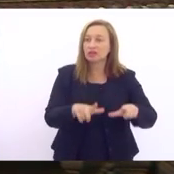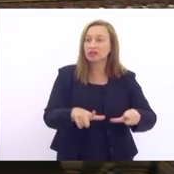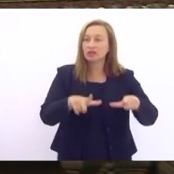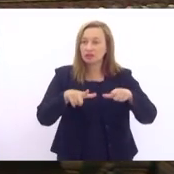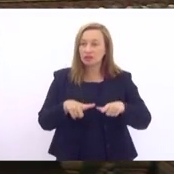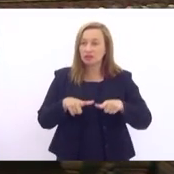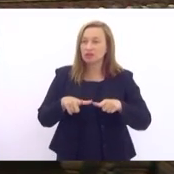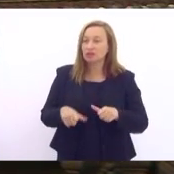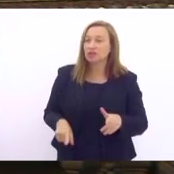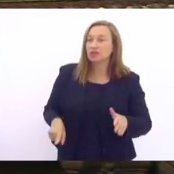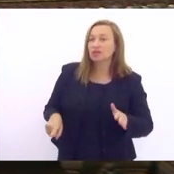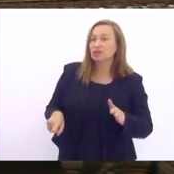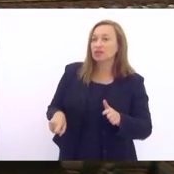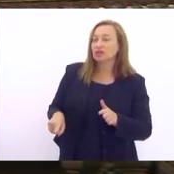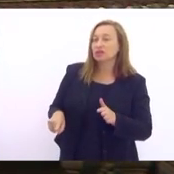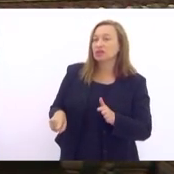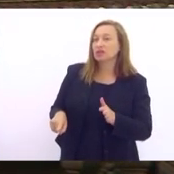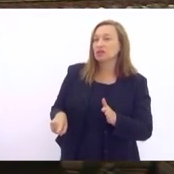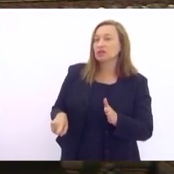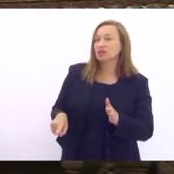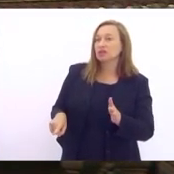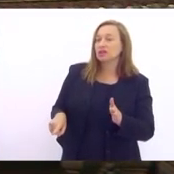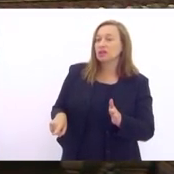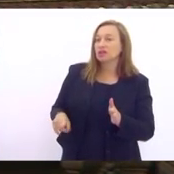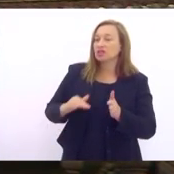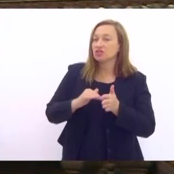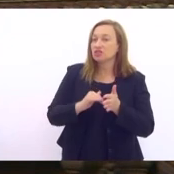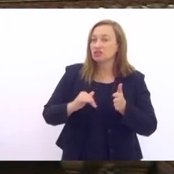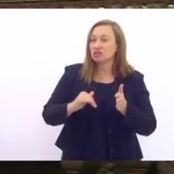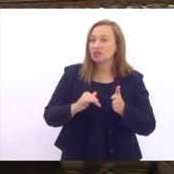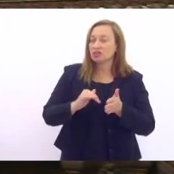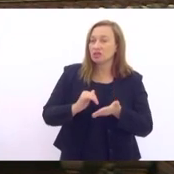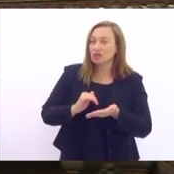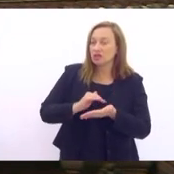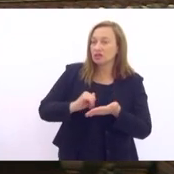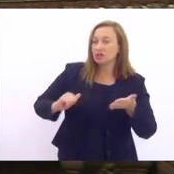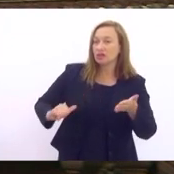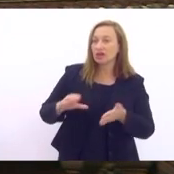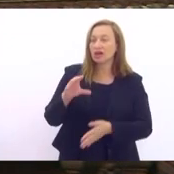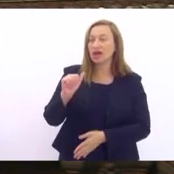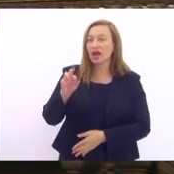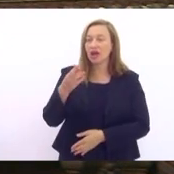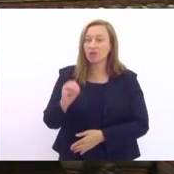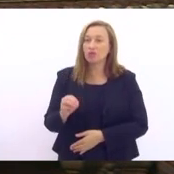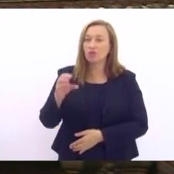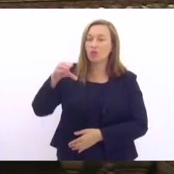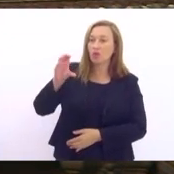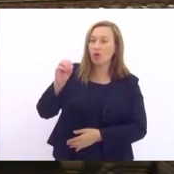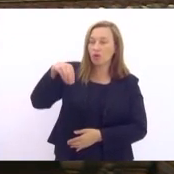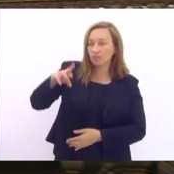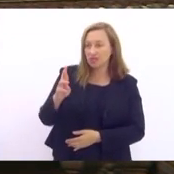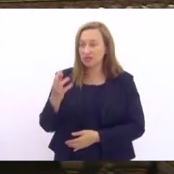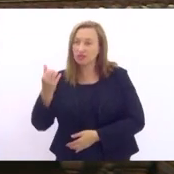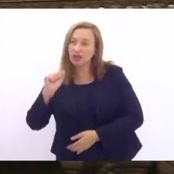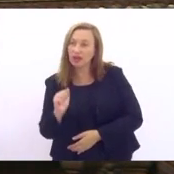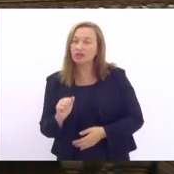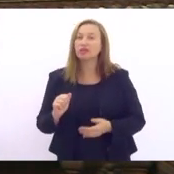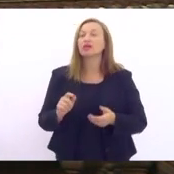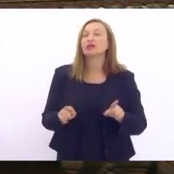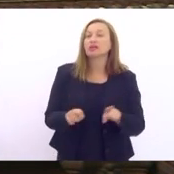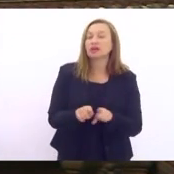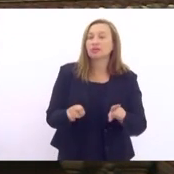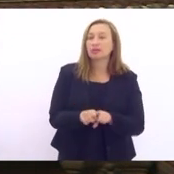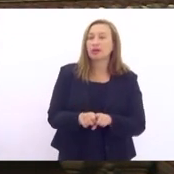cargos comissionados e 2 atos normativos. Quanto às sessões deliberativas realizadas